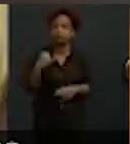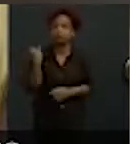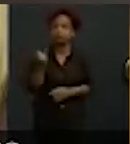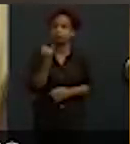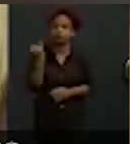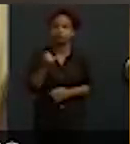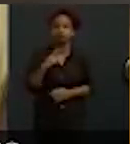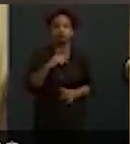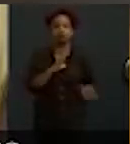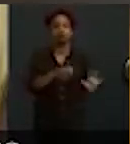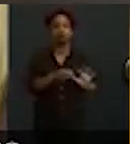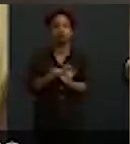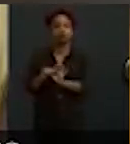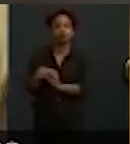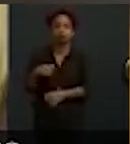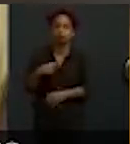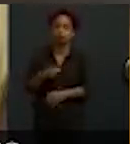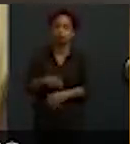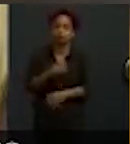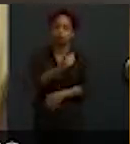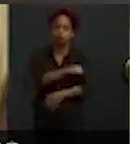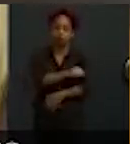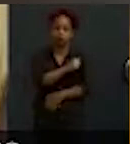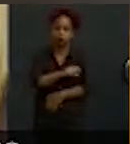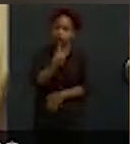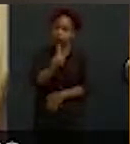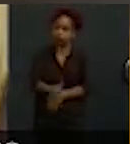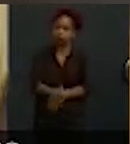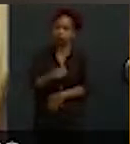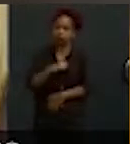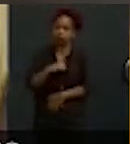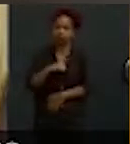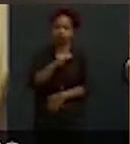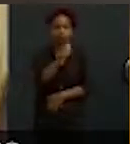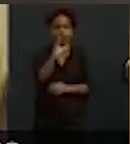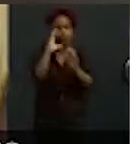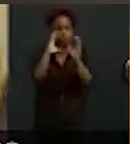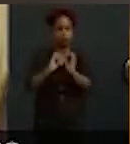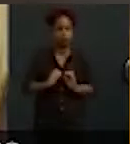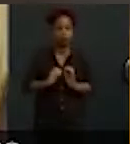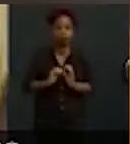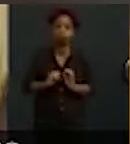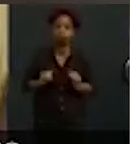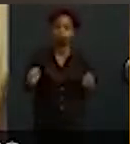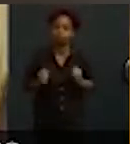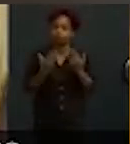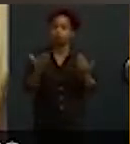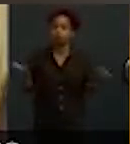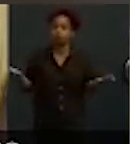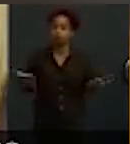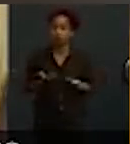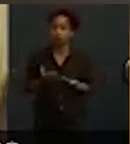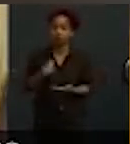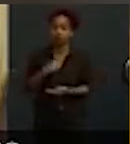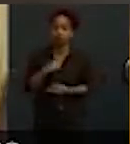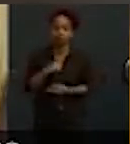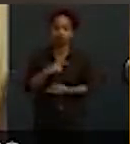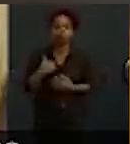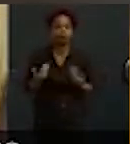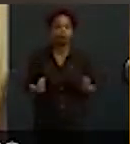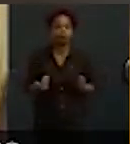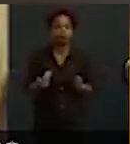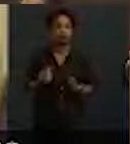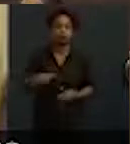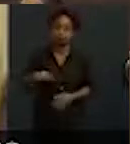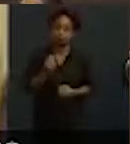no contexto do Estado Democrático de Direito. Como parte das comemorações deste dia, o Parquet Fluminense